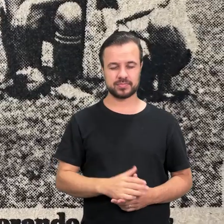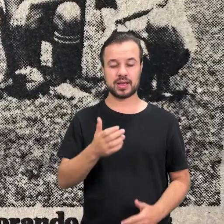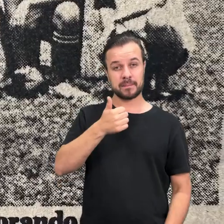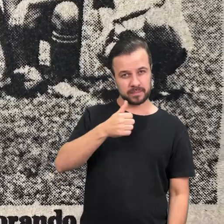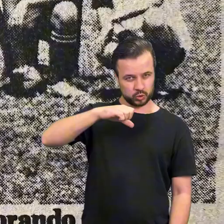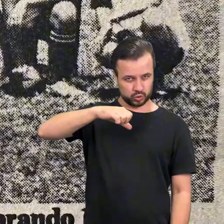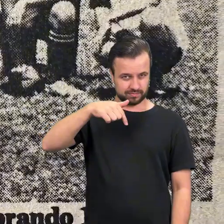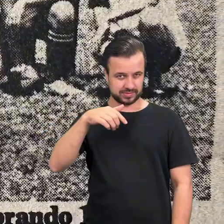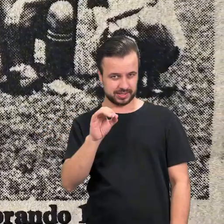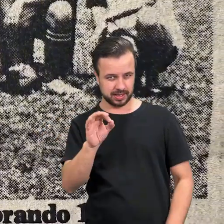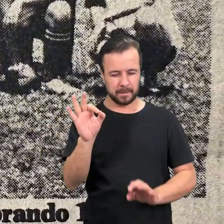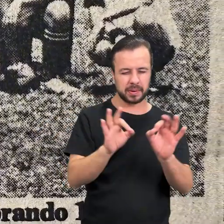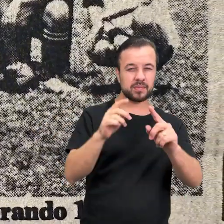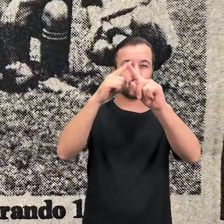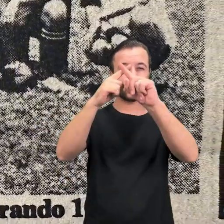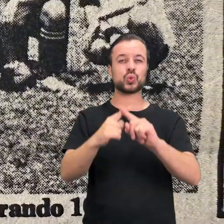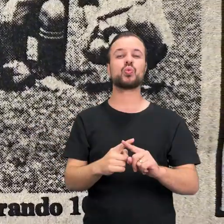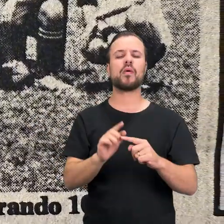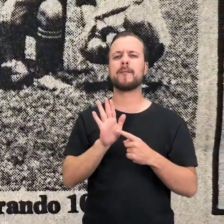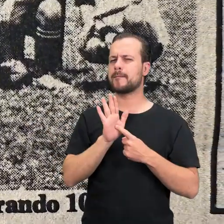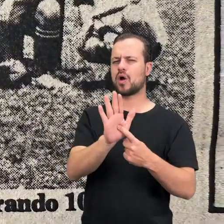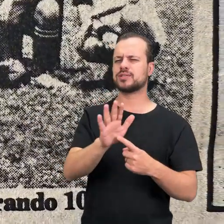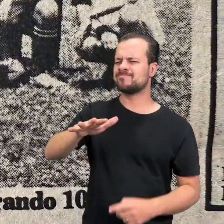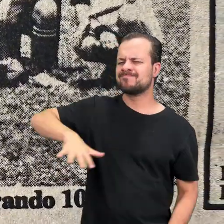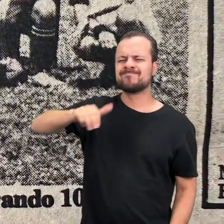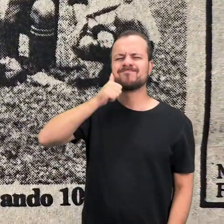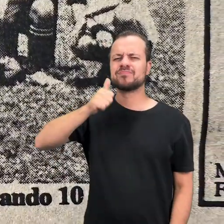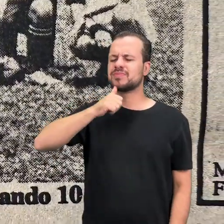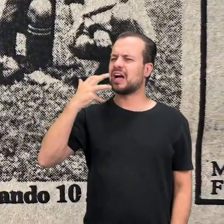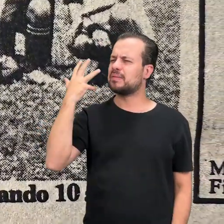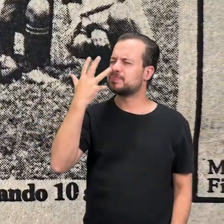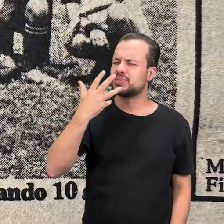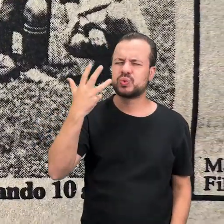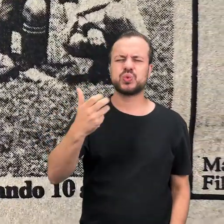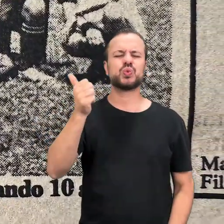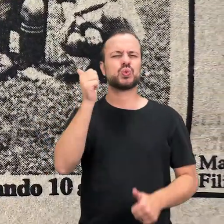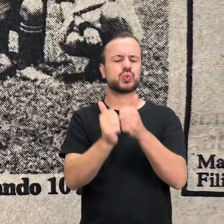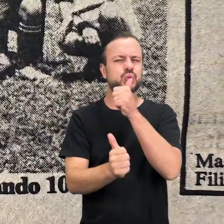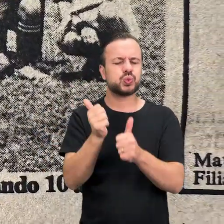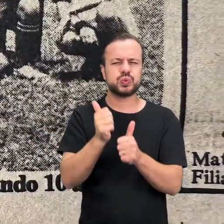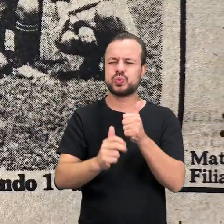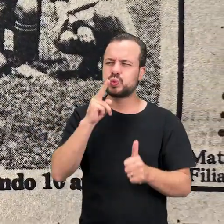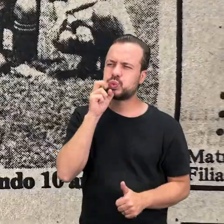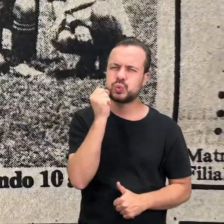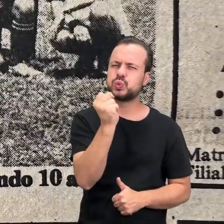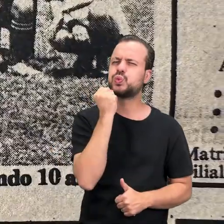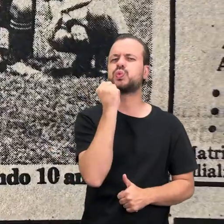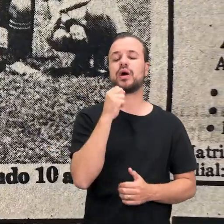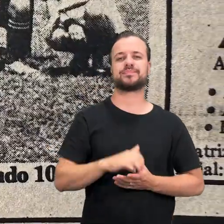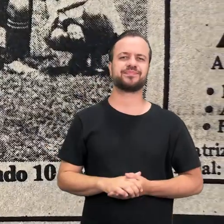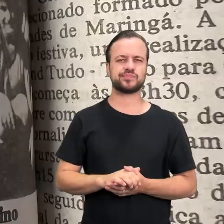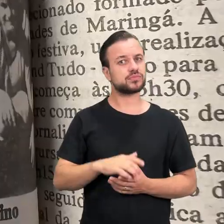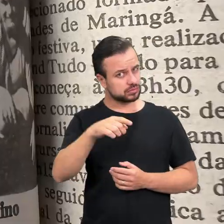torneios organizados na modalidade suíço mostravam que a paixão pelo futebol feminino já criava raízes na cidade. Poucos